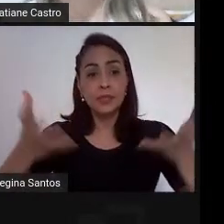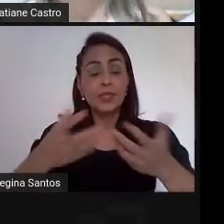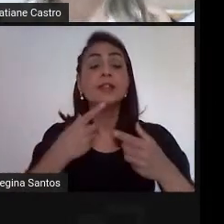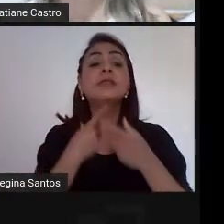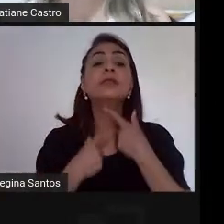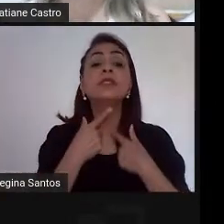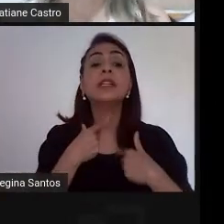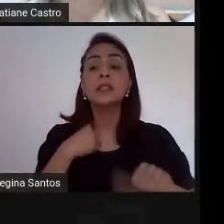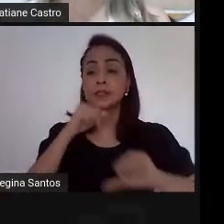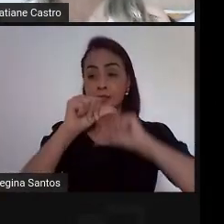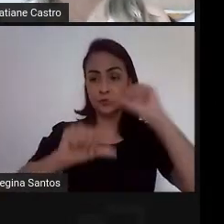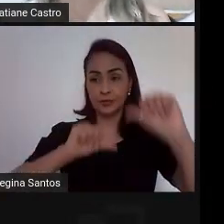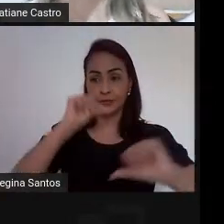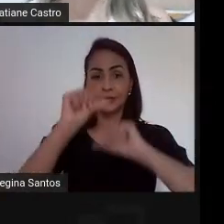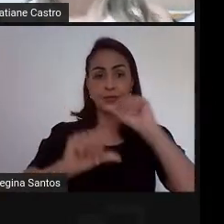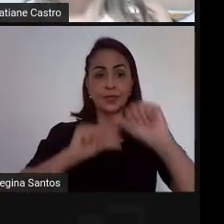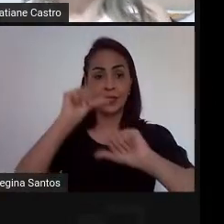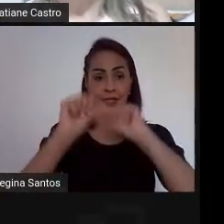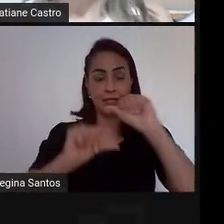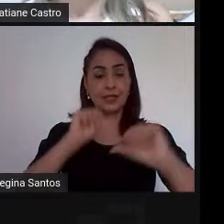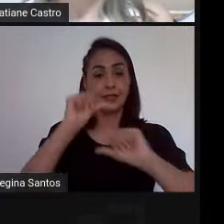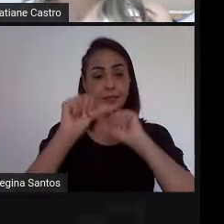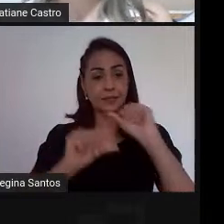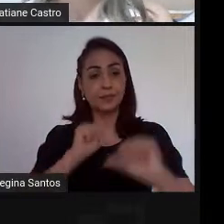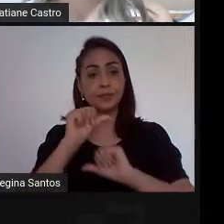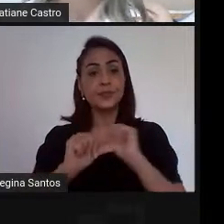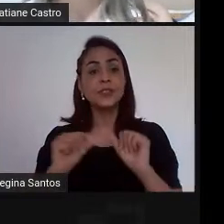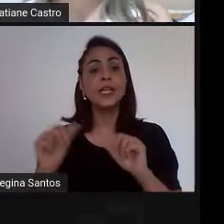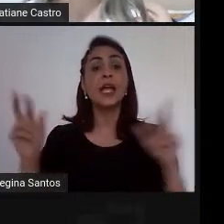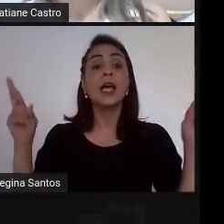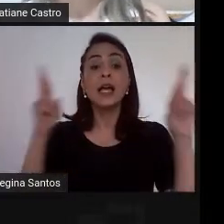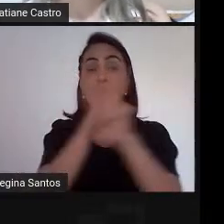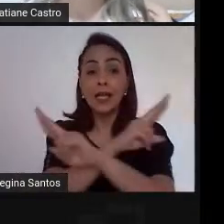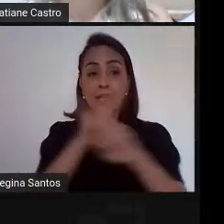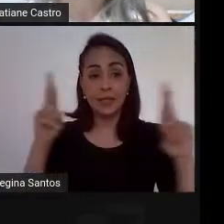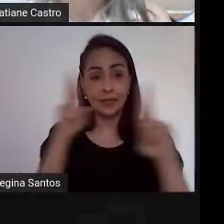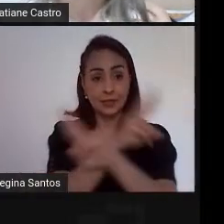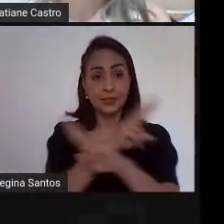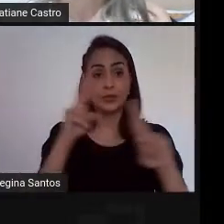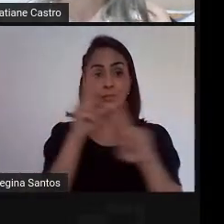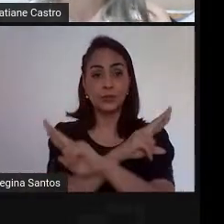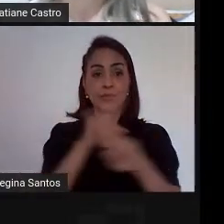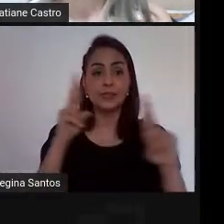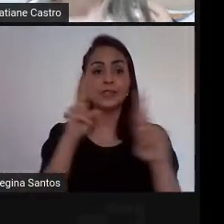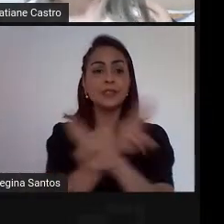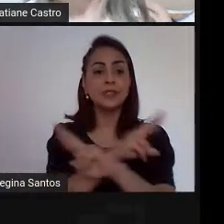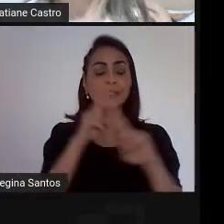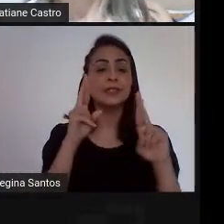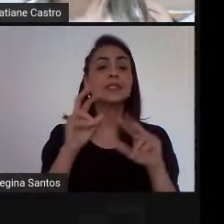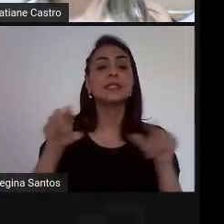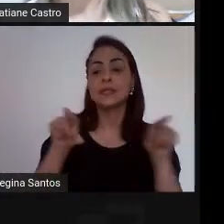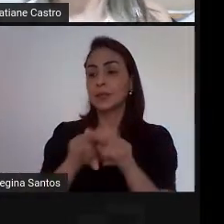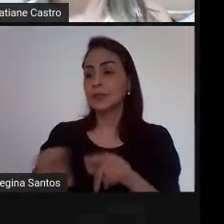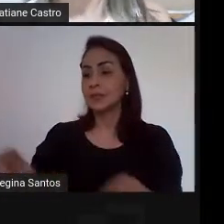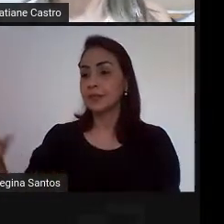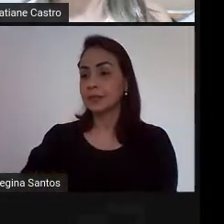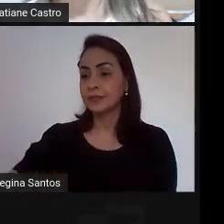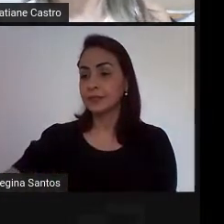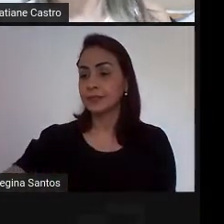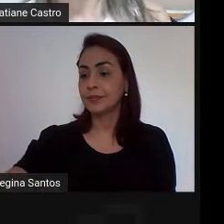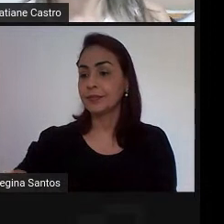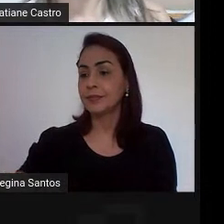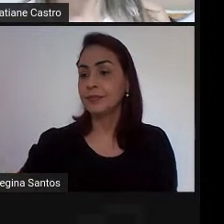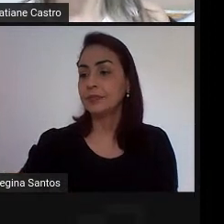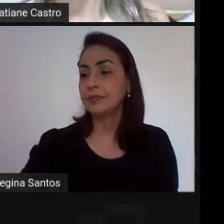reformulação do curso nessa época, as relações estabelecidas entre as ciências de referência e a nova proposta